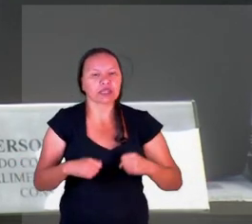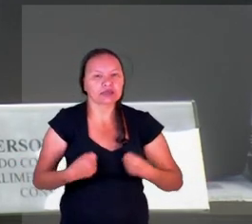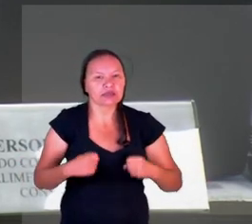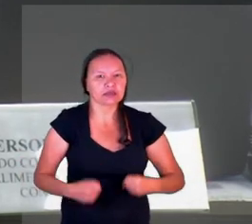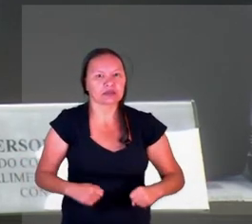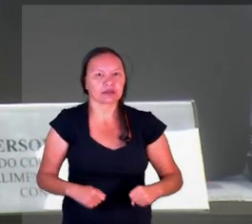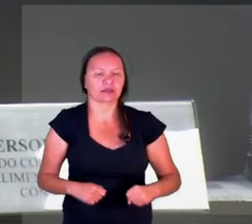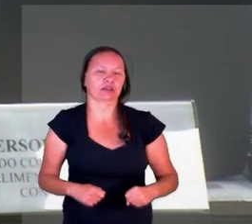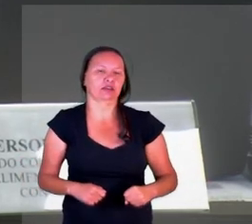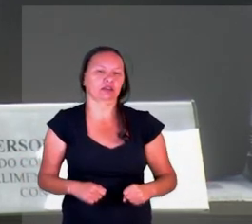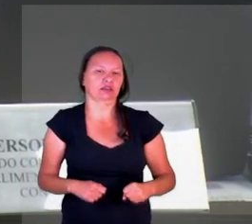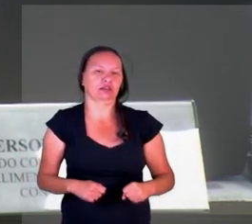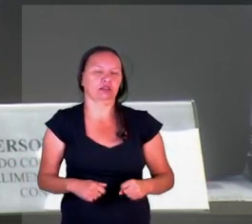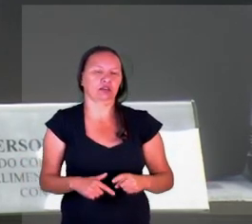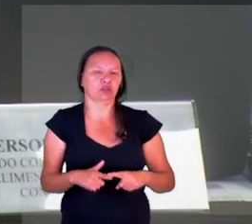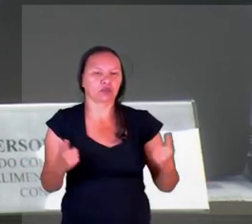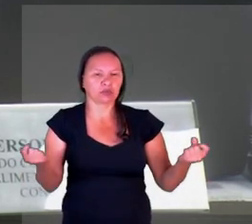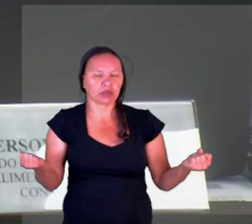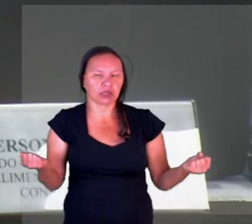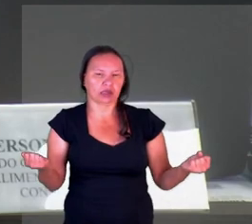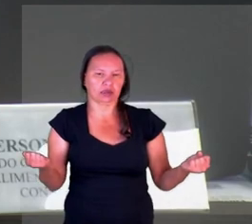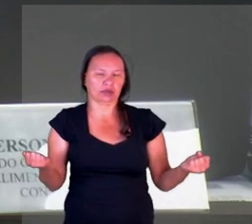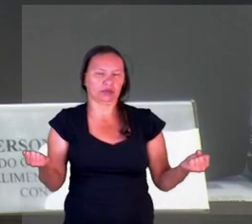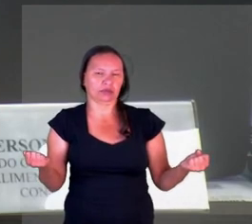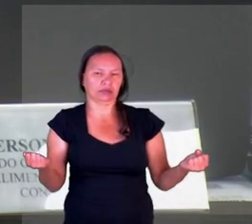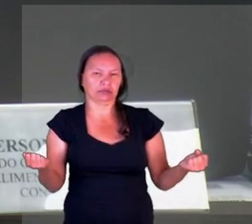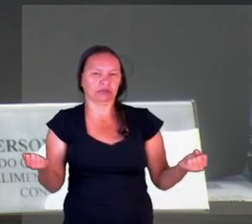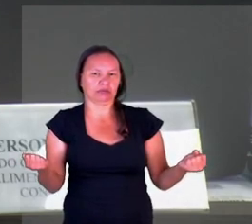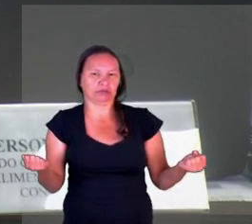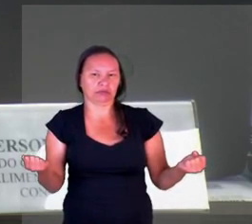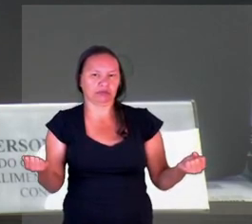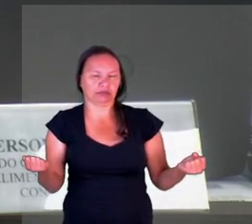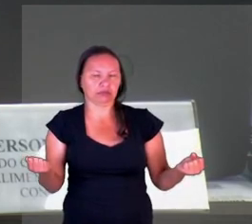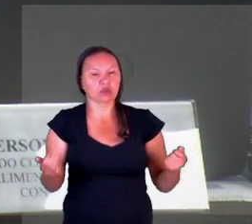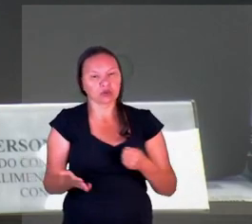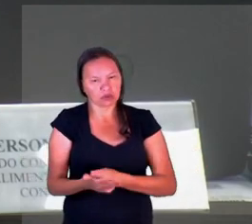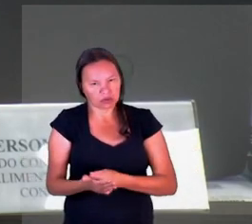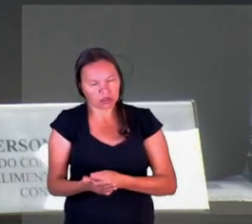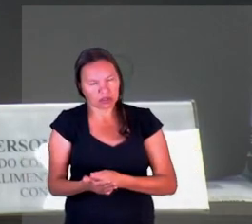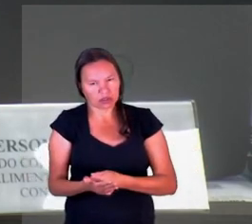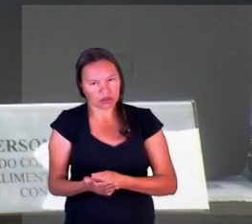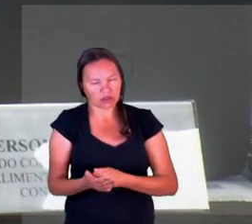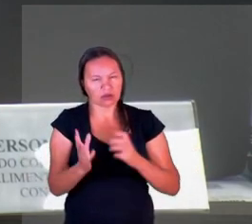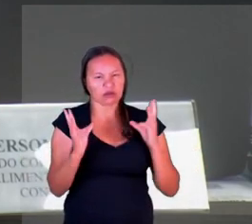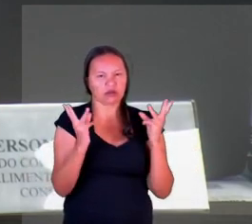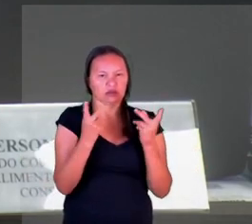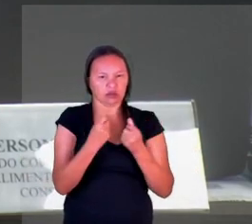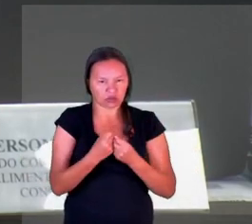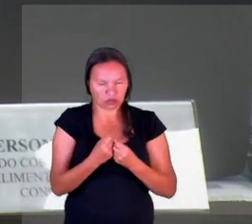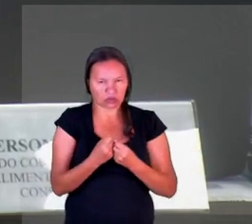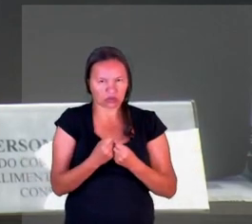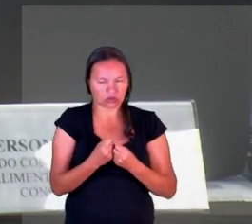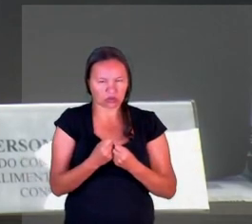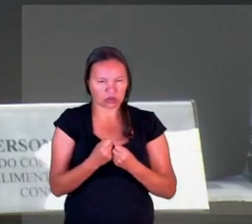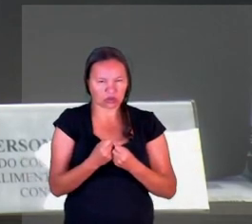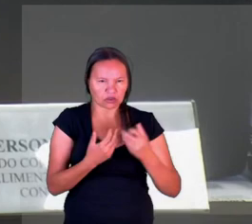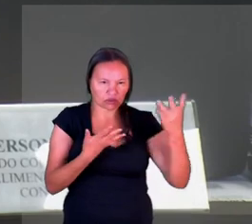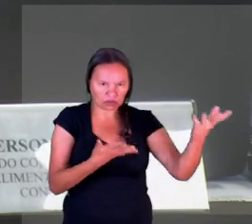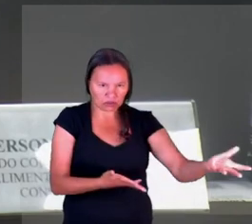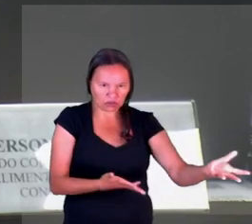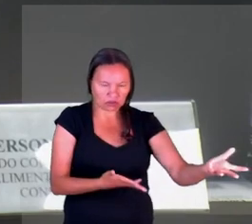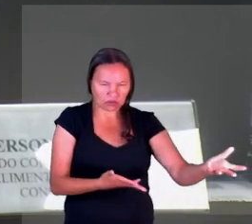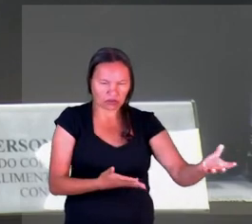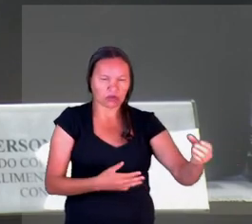para Eh vamos dizer contratar toda a demanda ofertada paraa